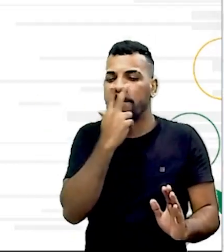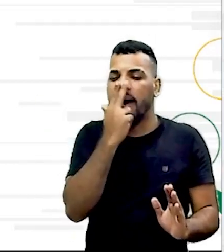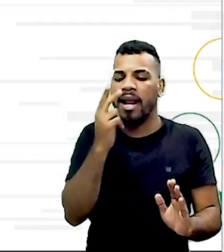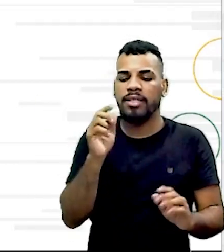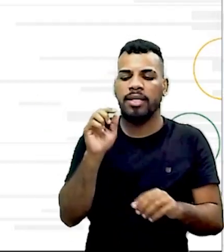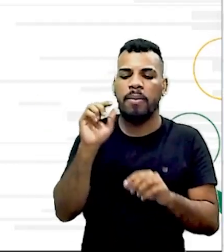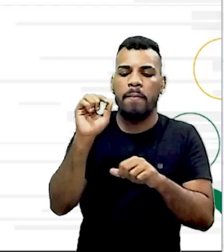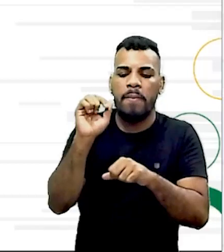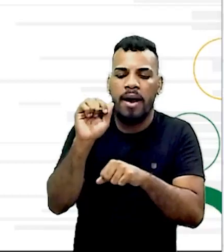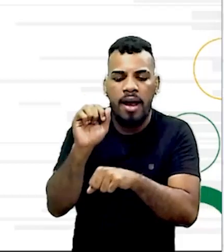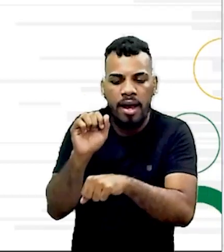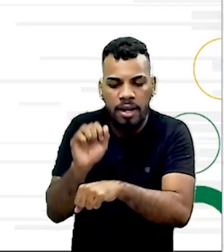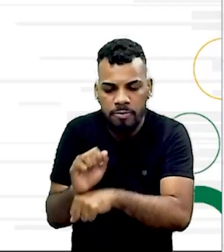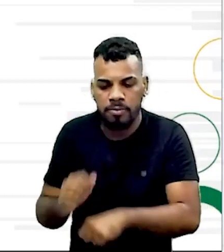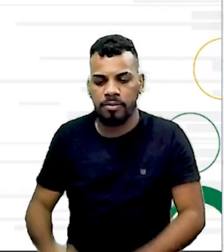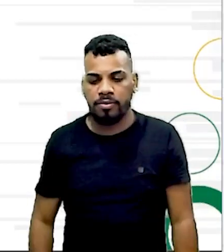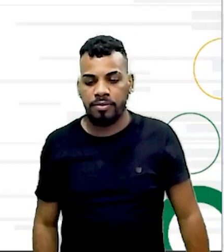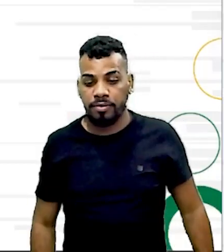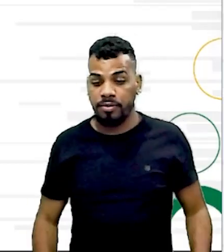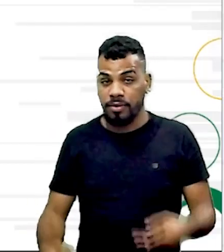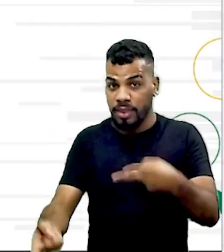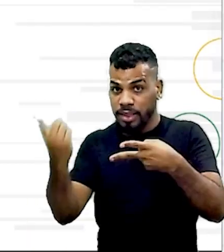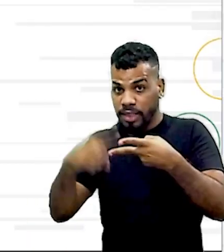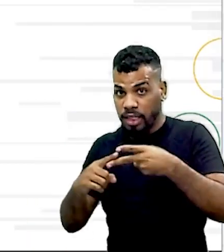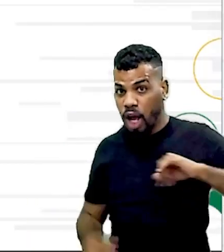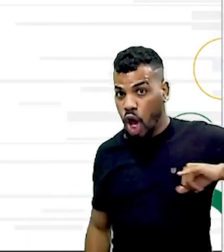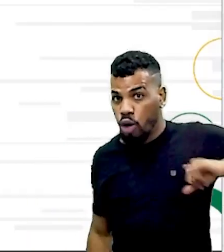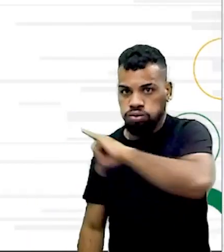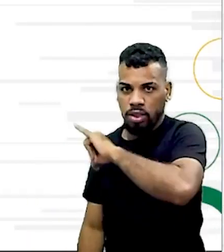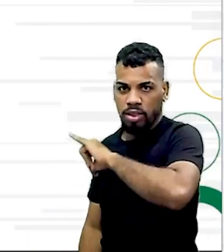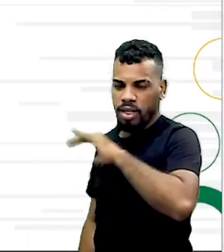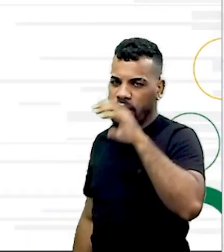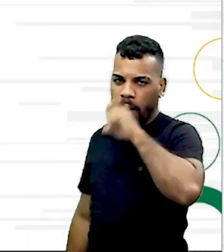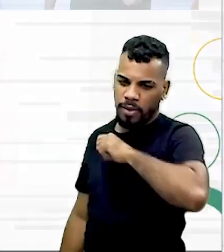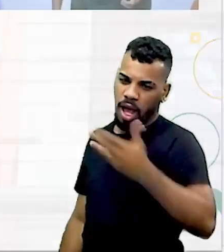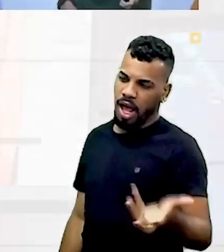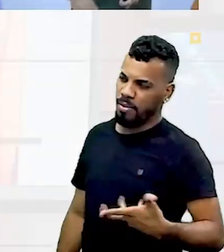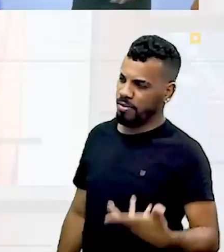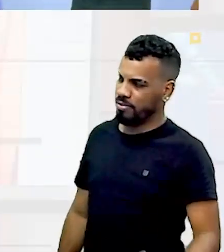mesmo. O avião ele dá essa ideia de velocidade mais alta.